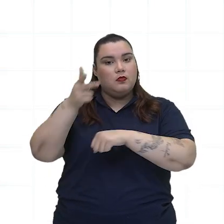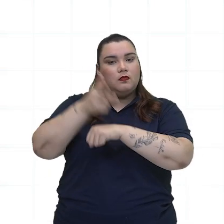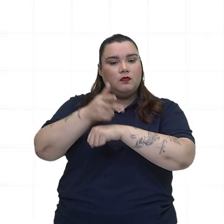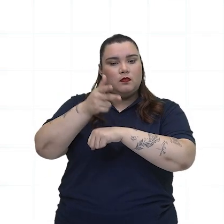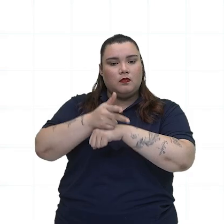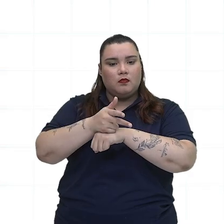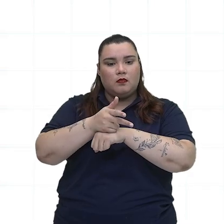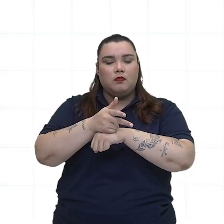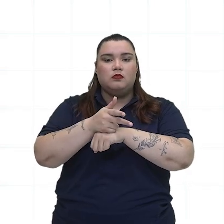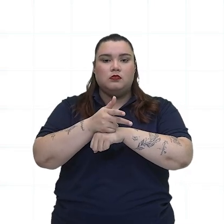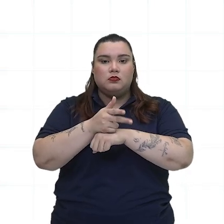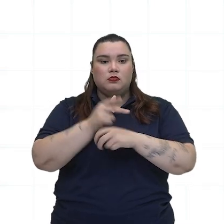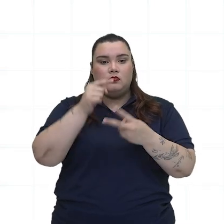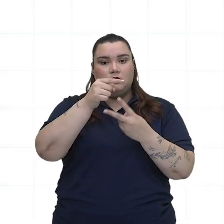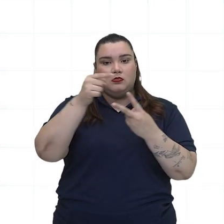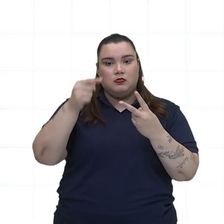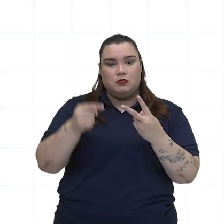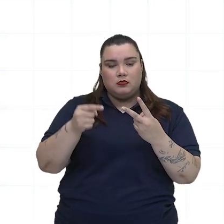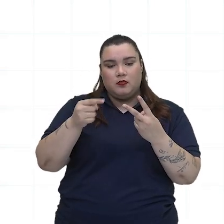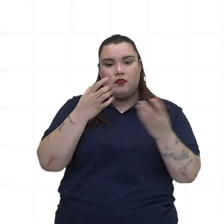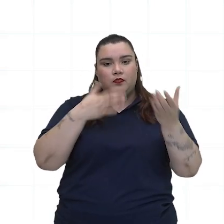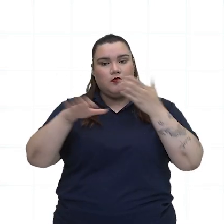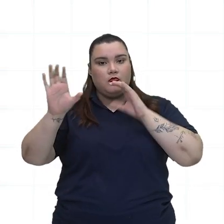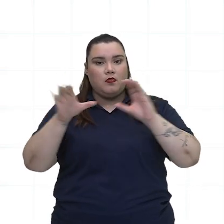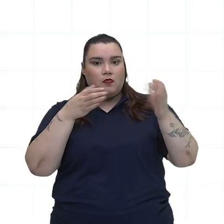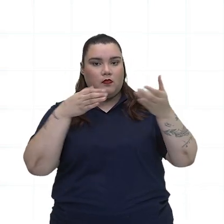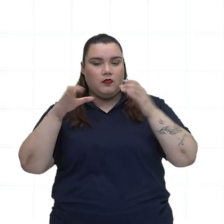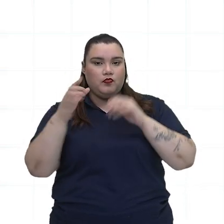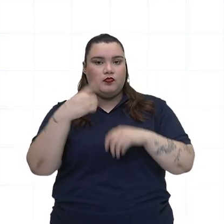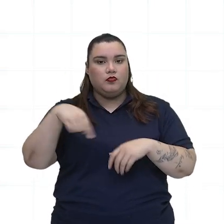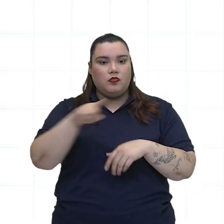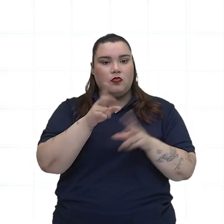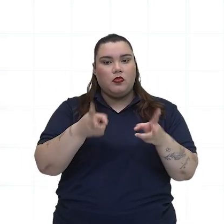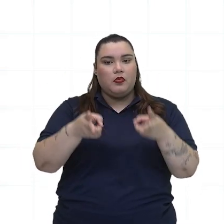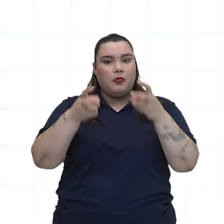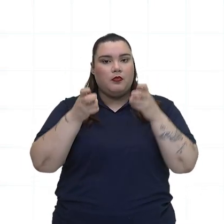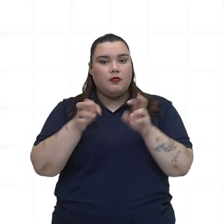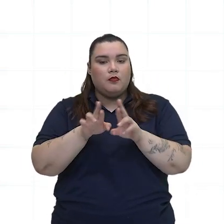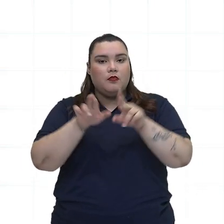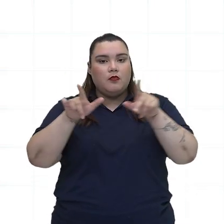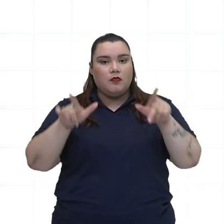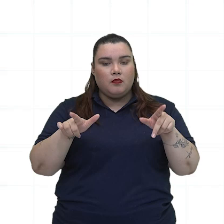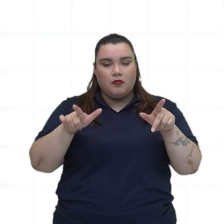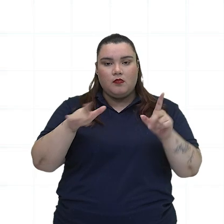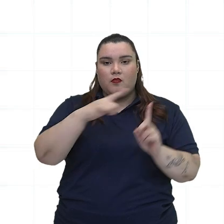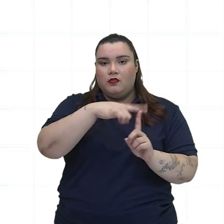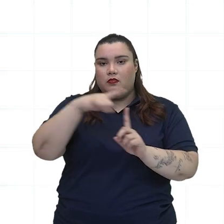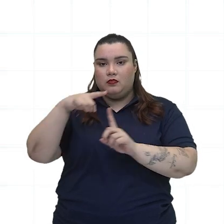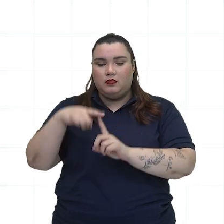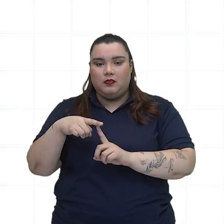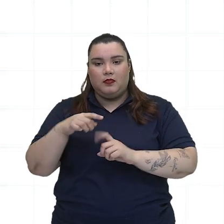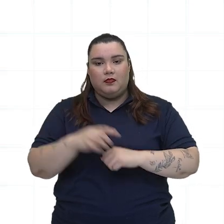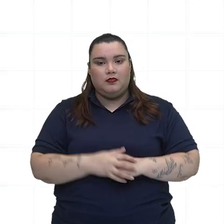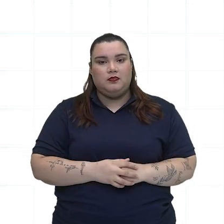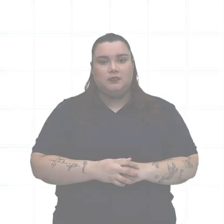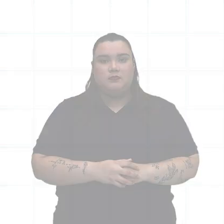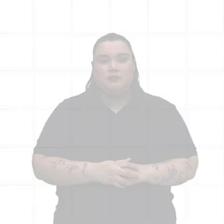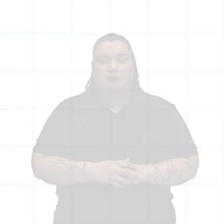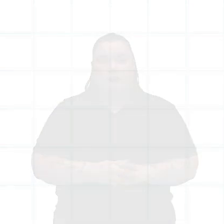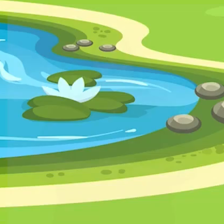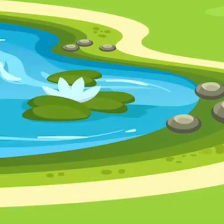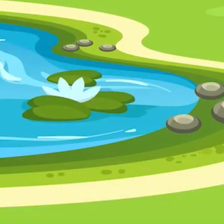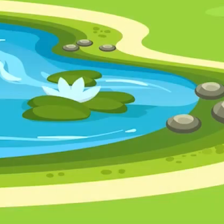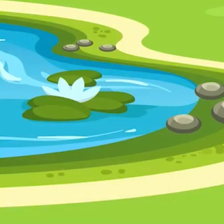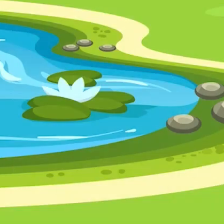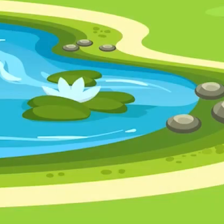traz dois músicos cantando e vocês vão perceber a diferença da intensidade dessas vozes.